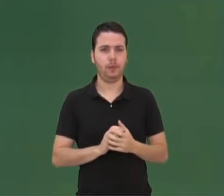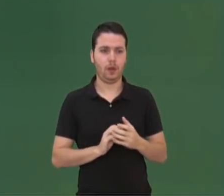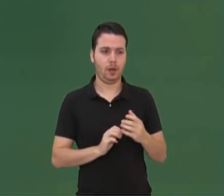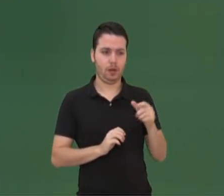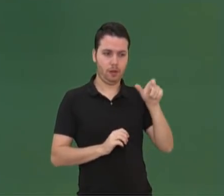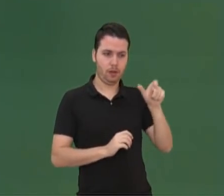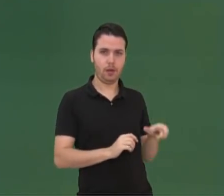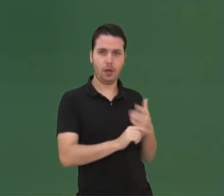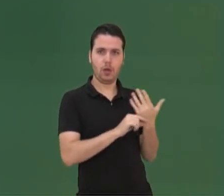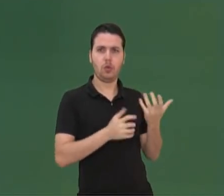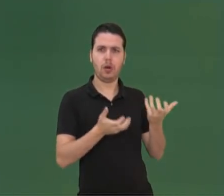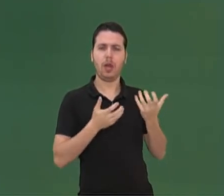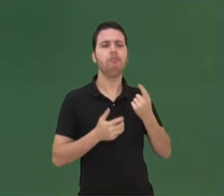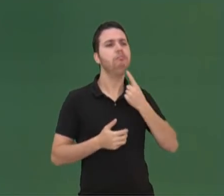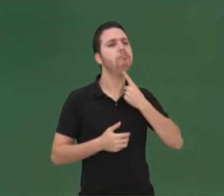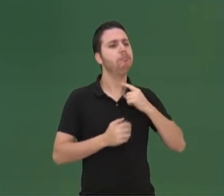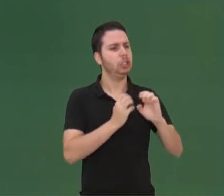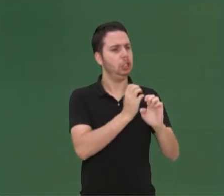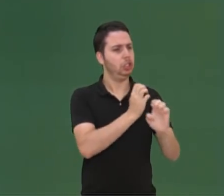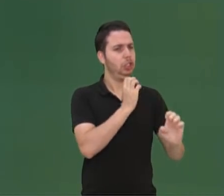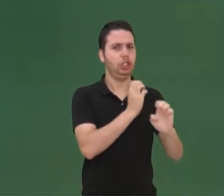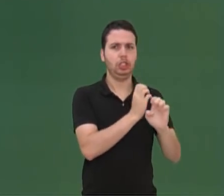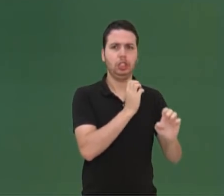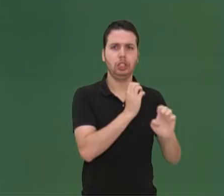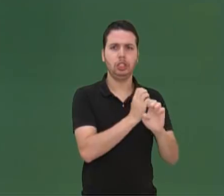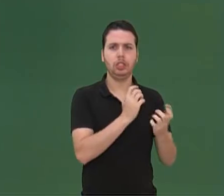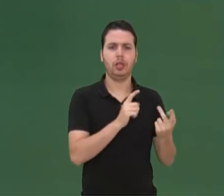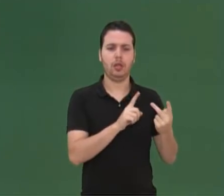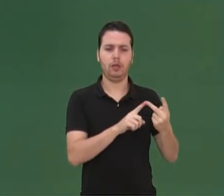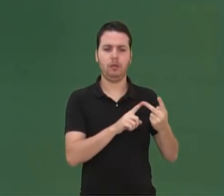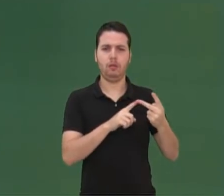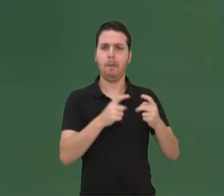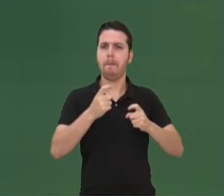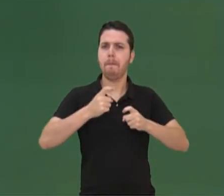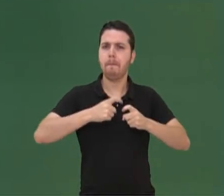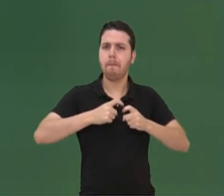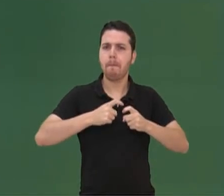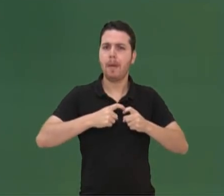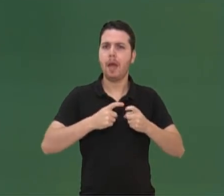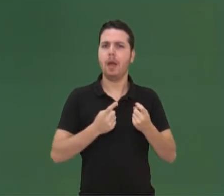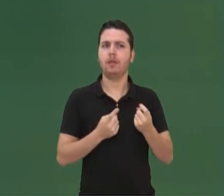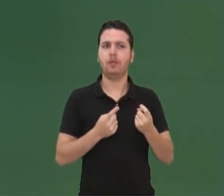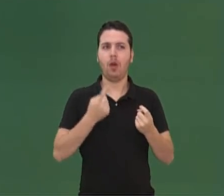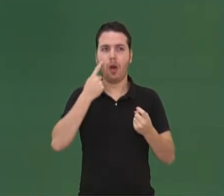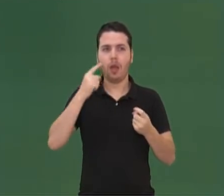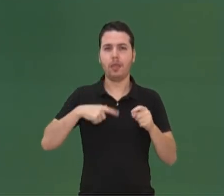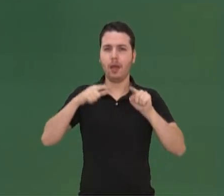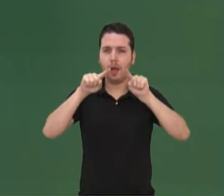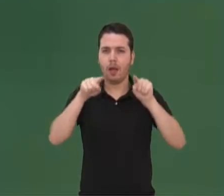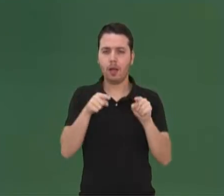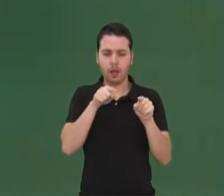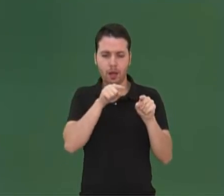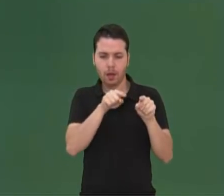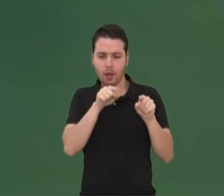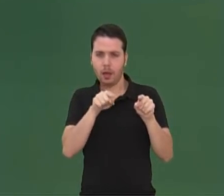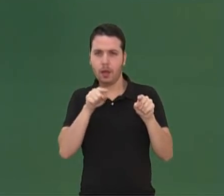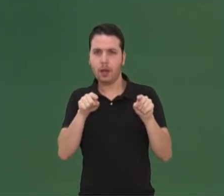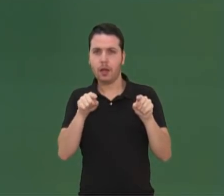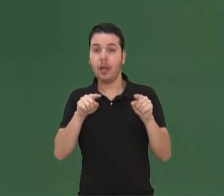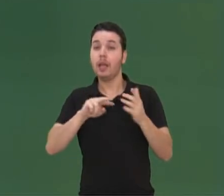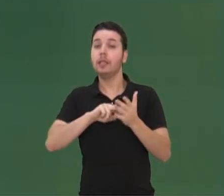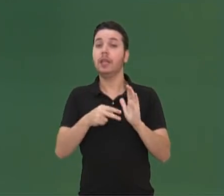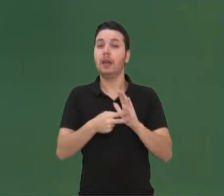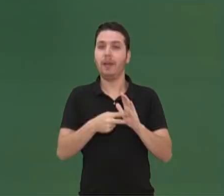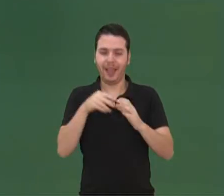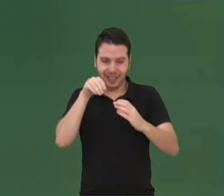Engenheiro, médico. E aqui no nosso texto entram algumas reticências. Está dizendo que tem mais